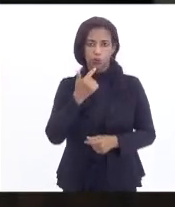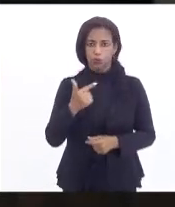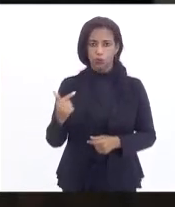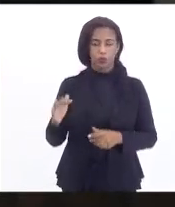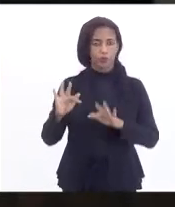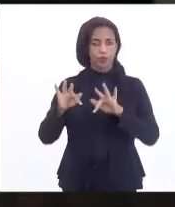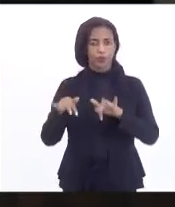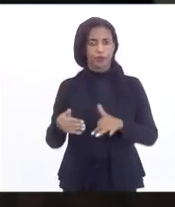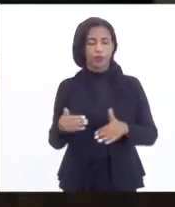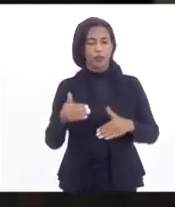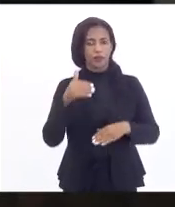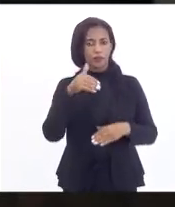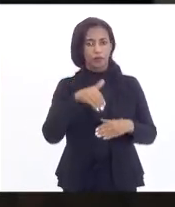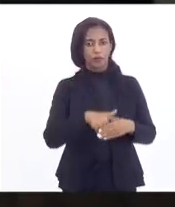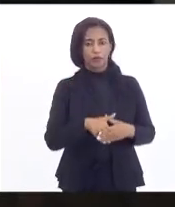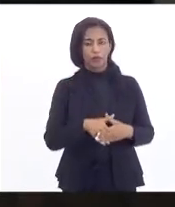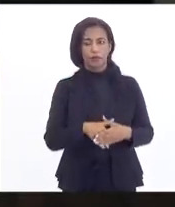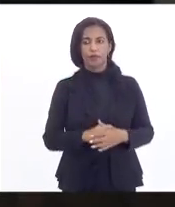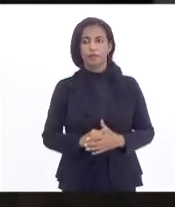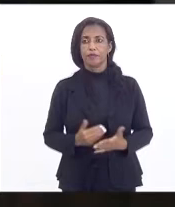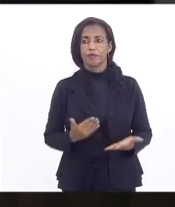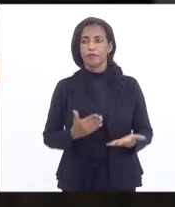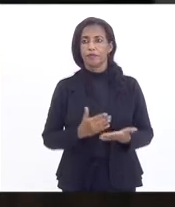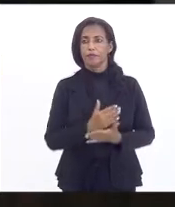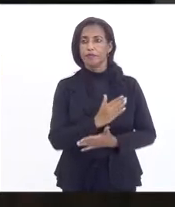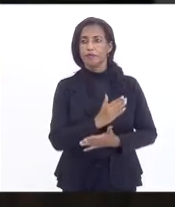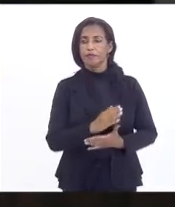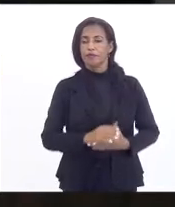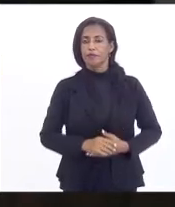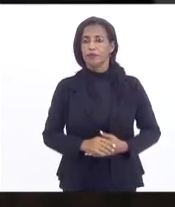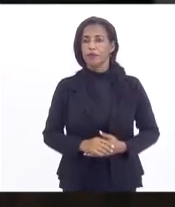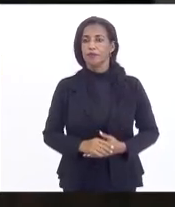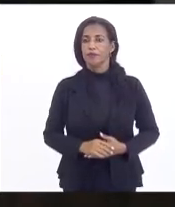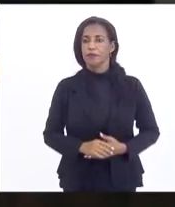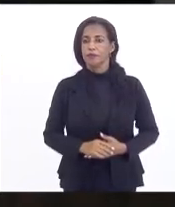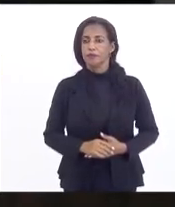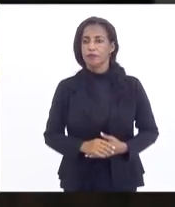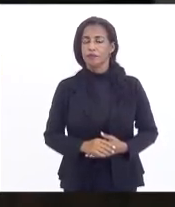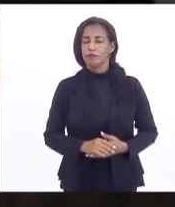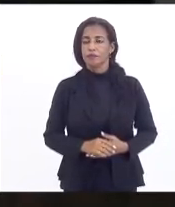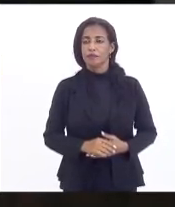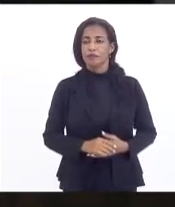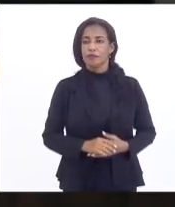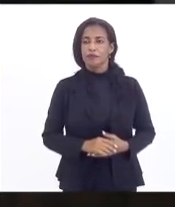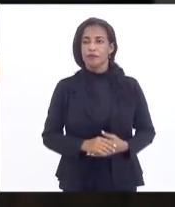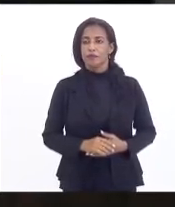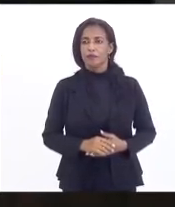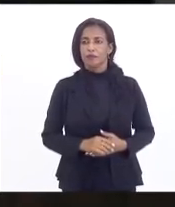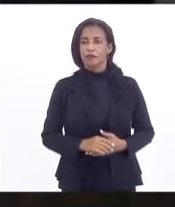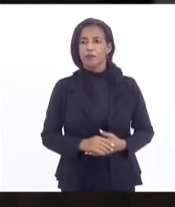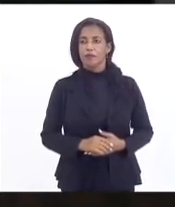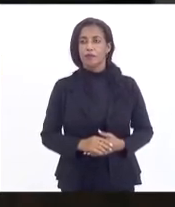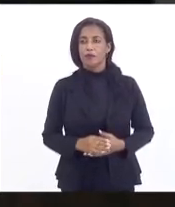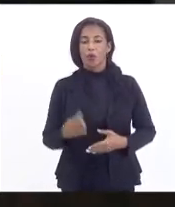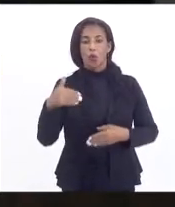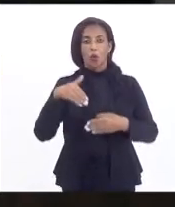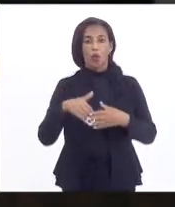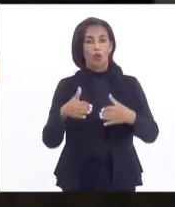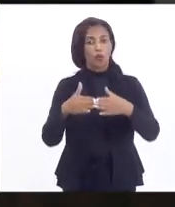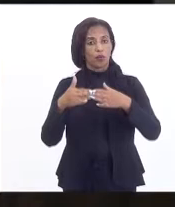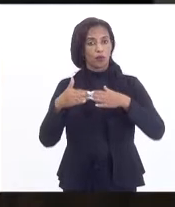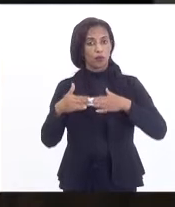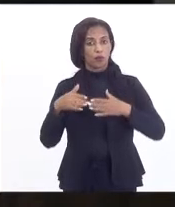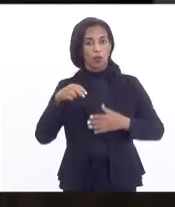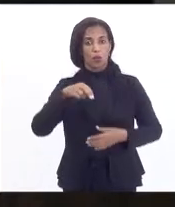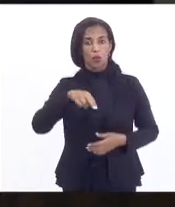encerra a discussão. Em votação, senhores que aprovam, permaneçam como estão. Aprovado, vai à promulgação. Com voto pela abstenção do